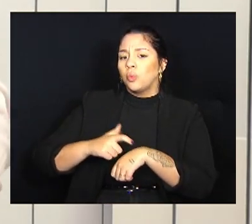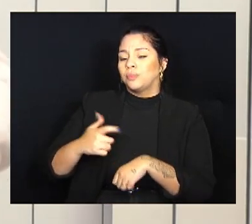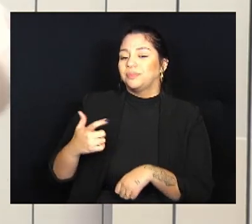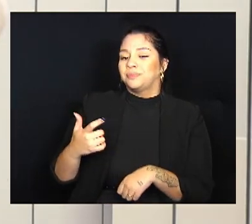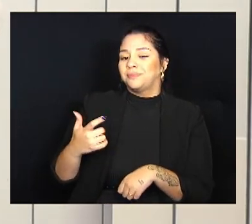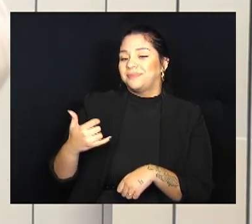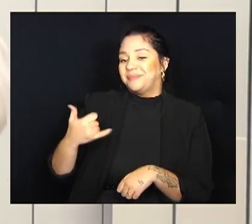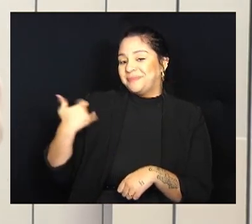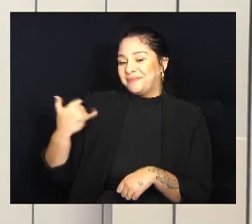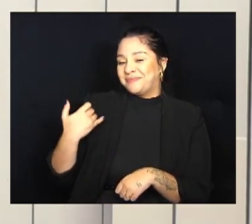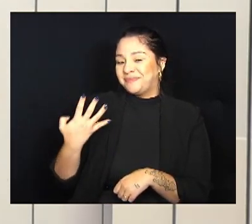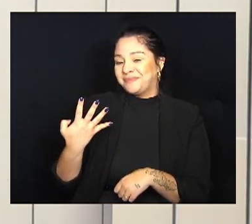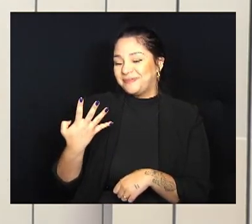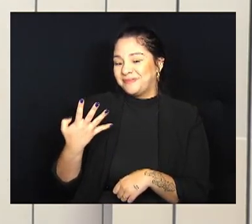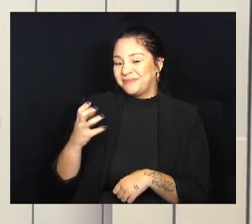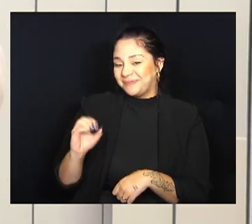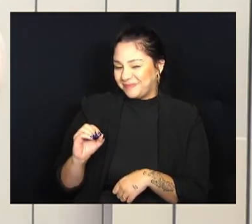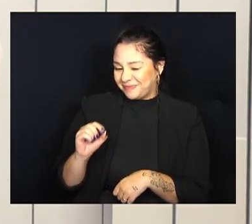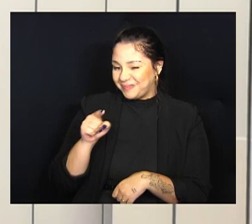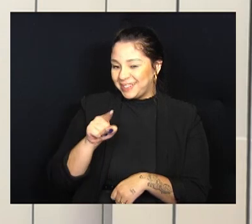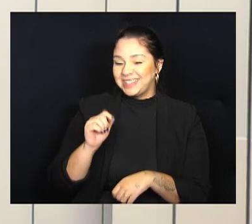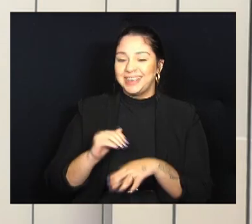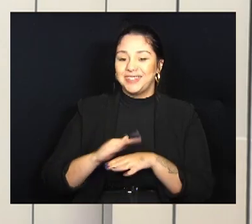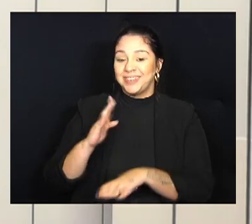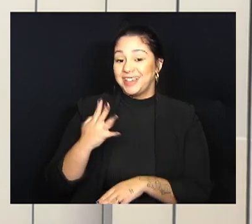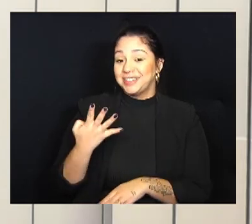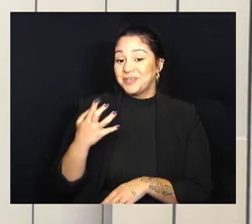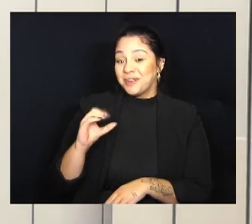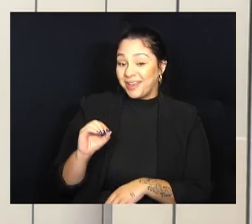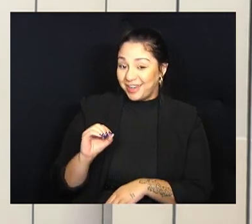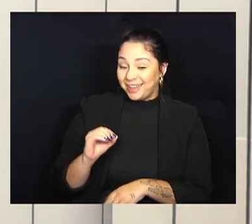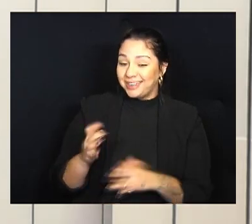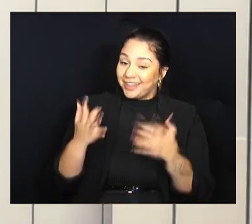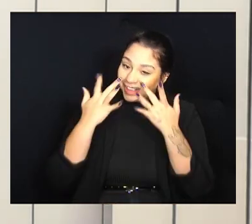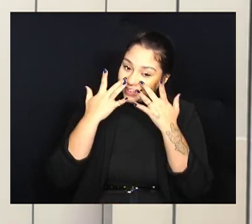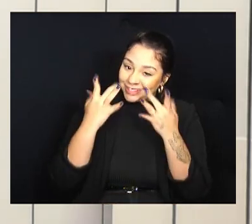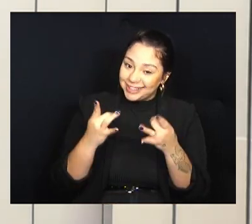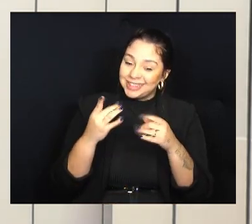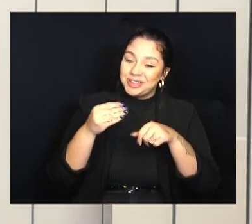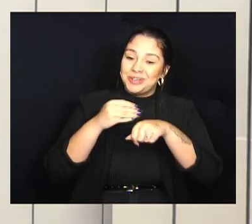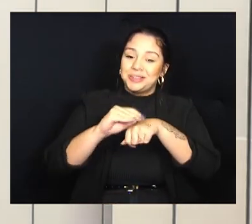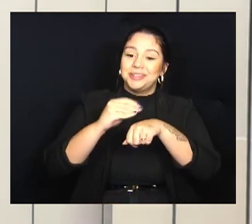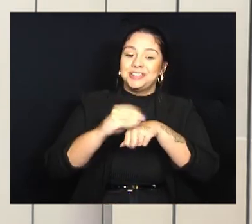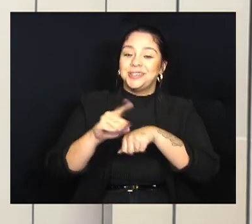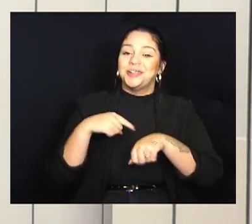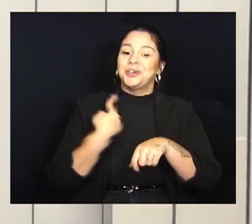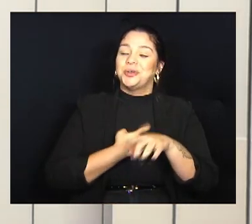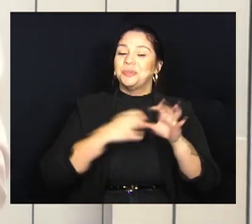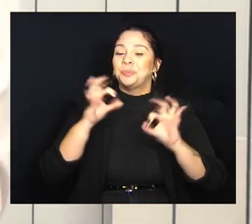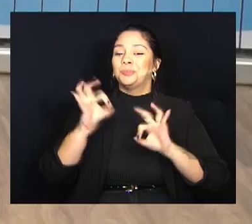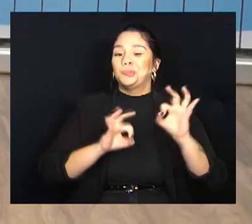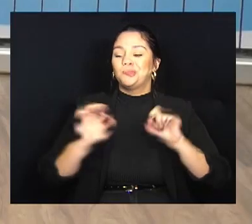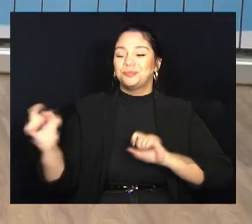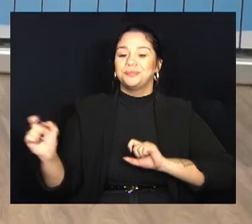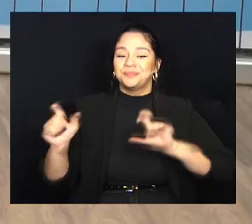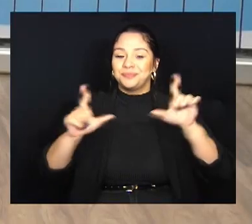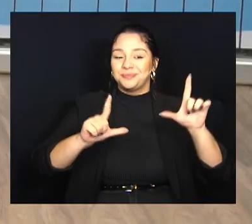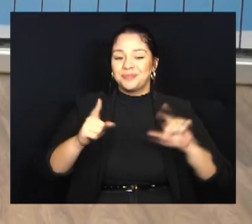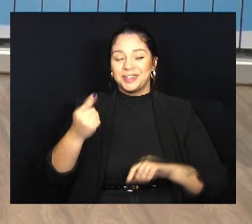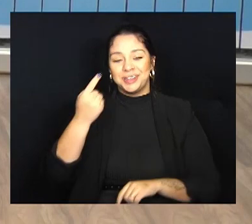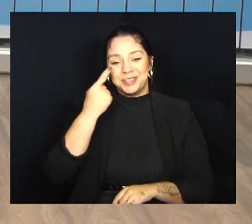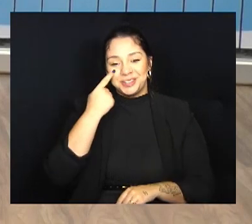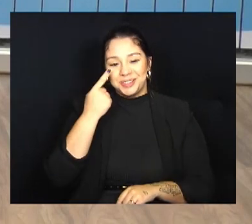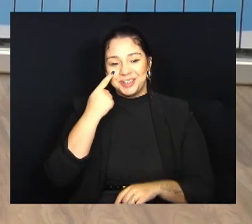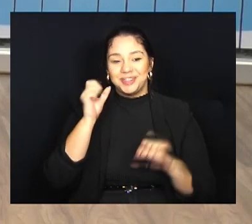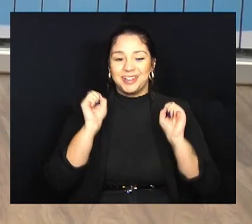4.0? Você que tem mais de 40 anos, preste atenção nessas dicas que nós preparamos no nosso quadro,